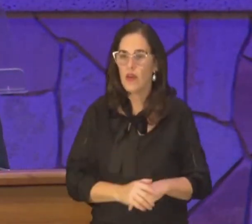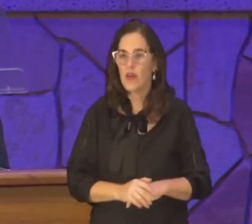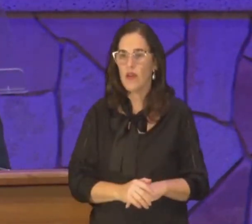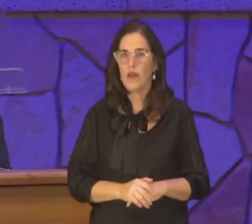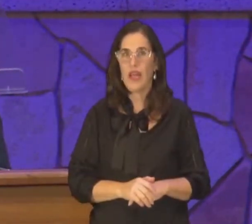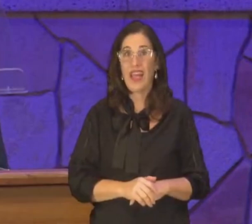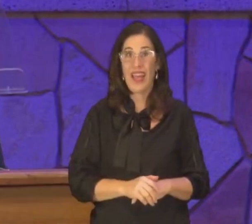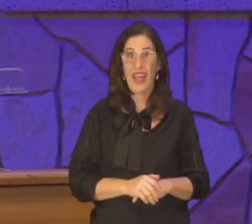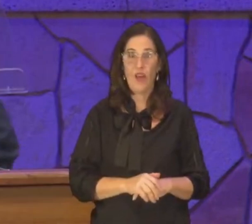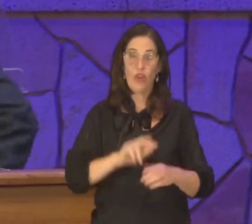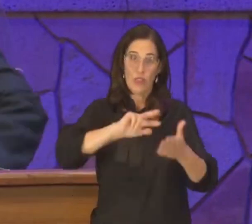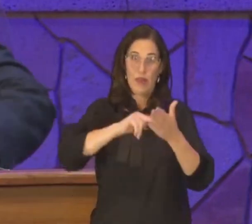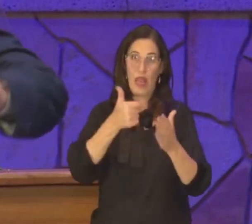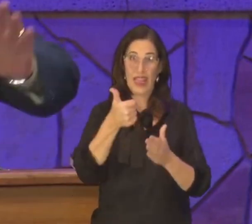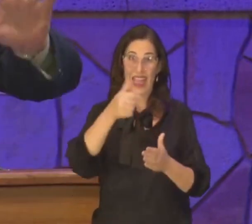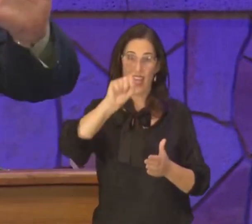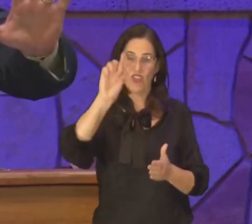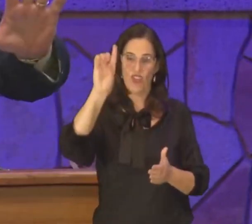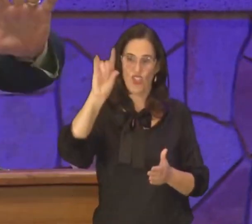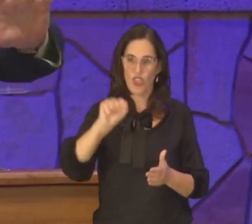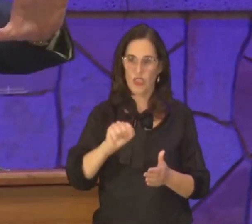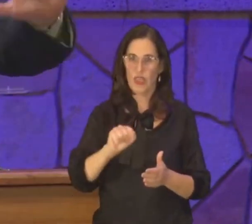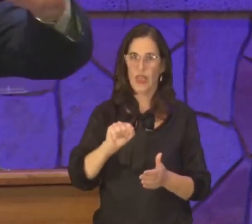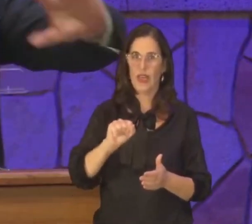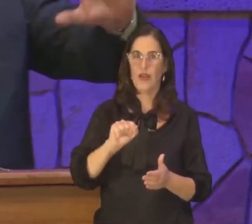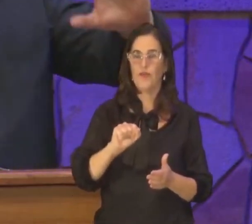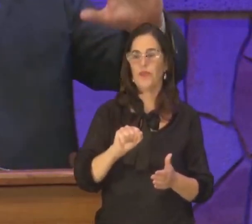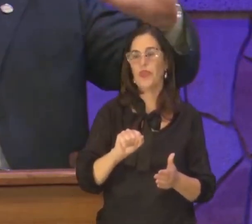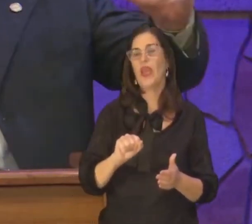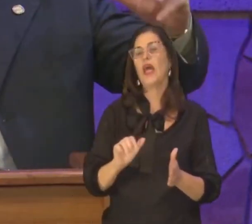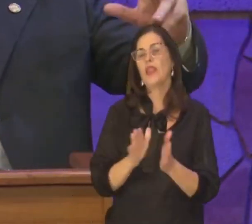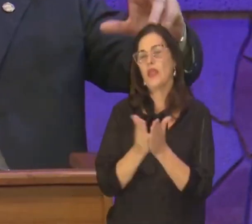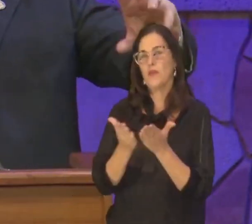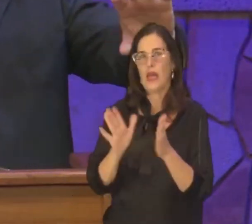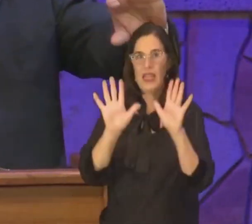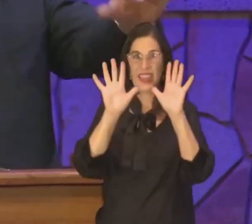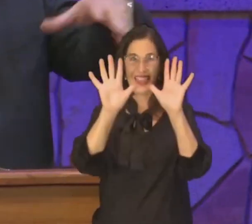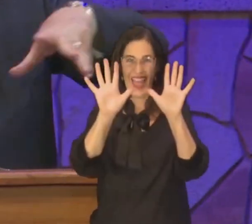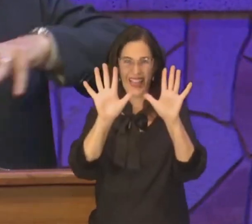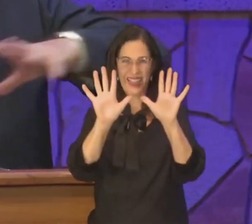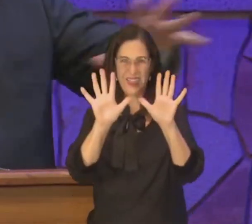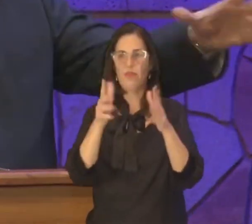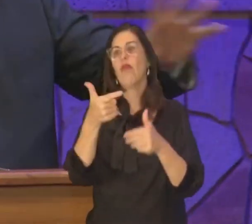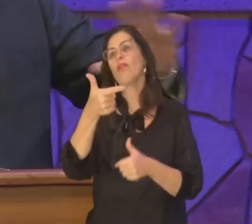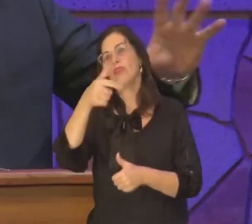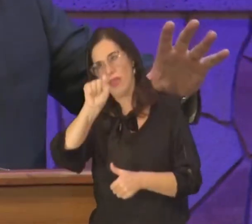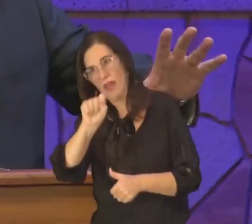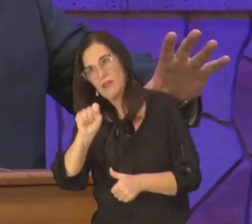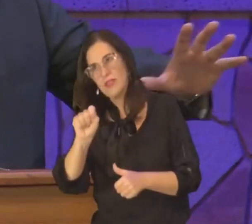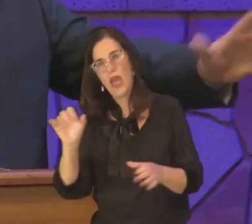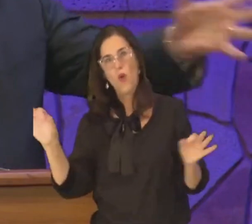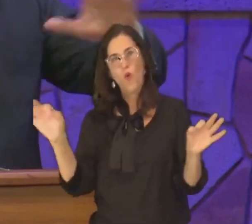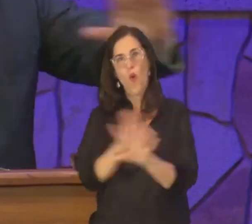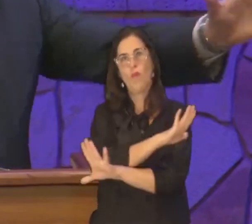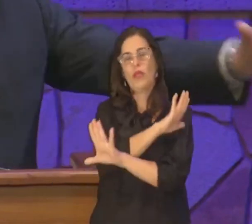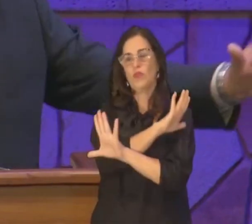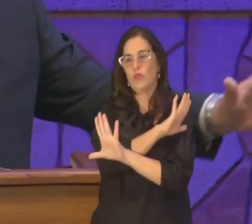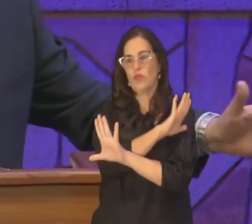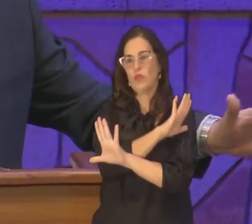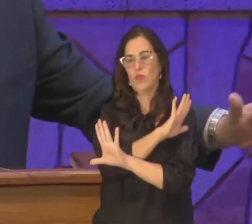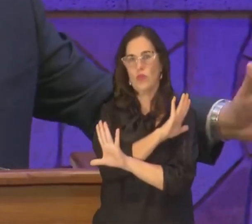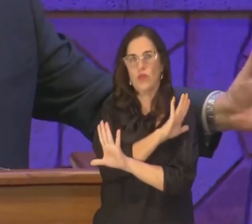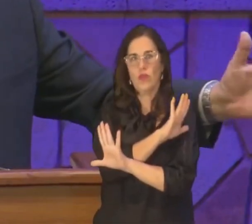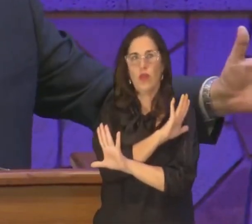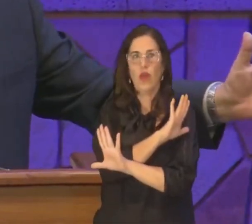10 dias deste verso. 10, na palavra de Deus, é o número de completude, é o número de realização completa. Não há nenhum